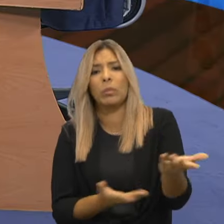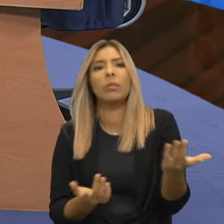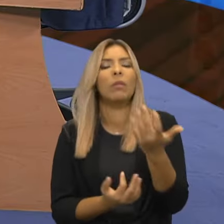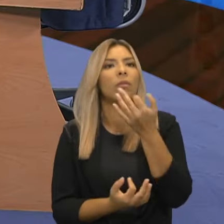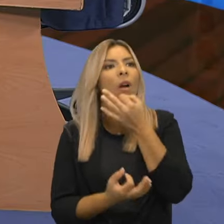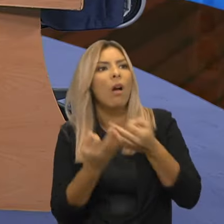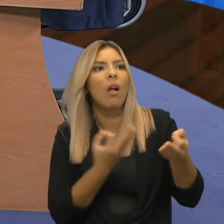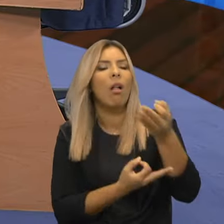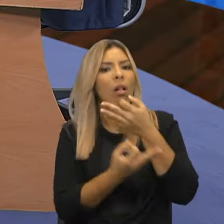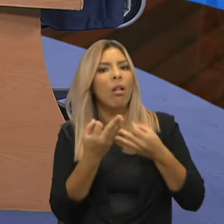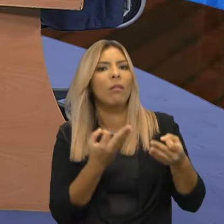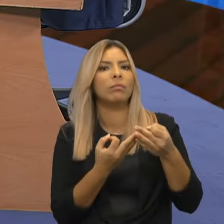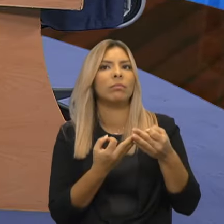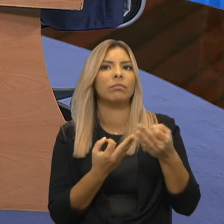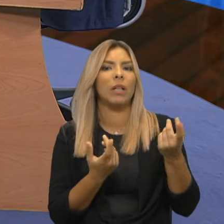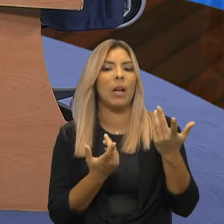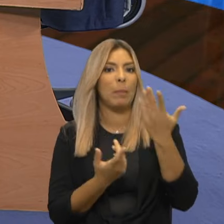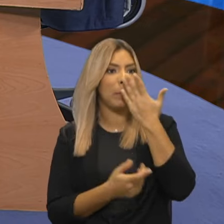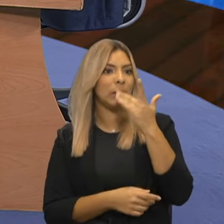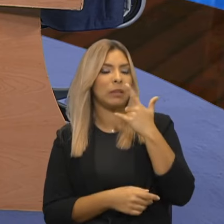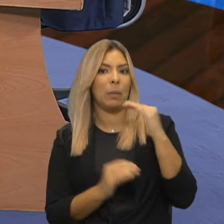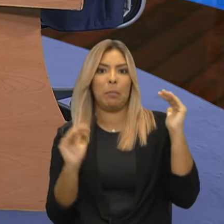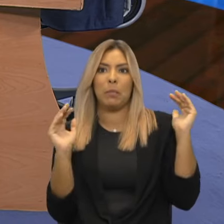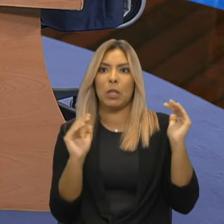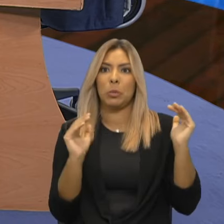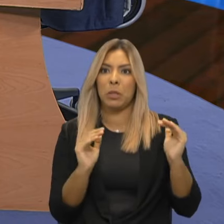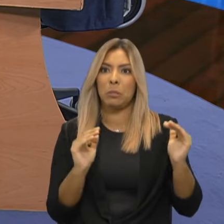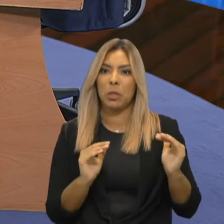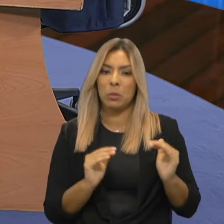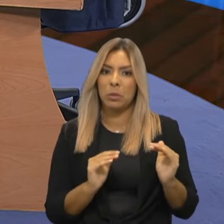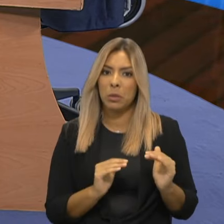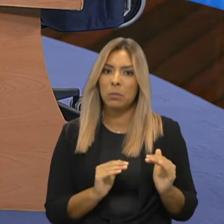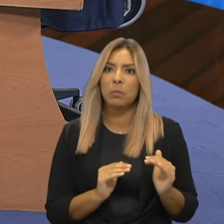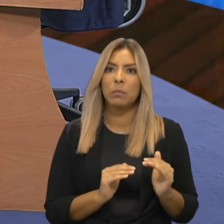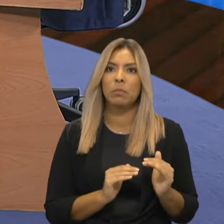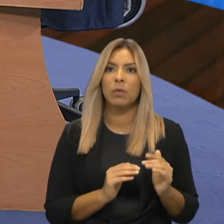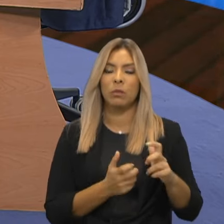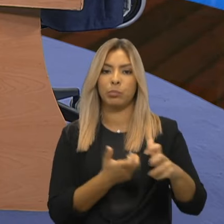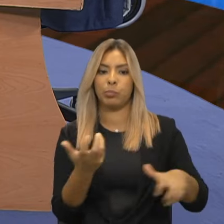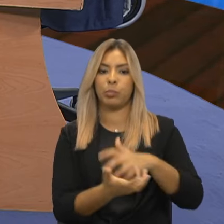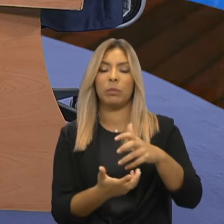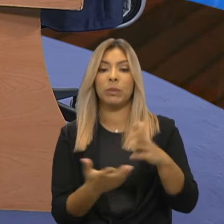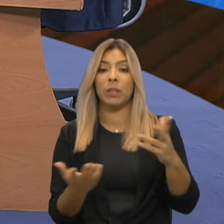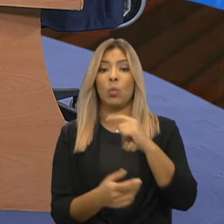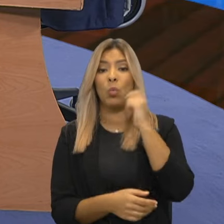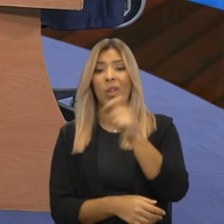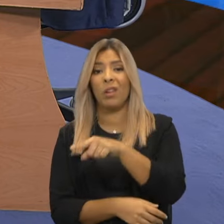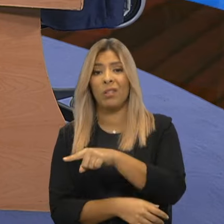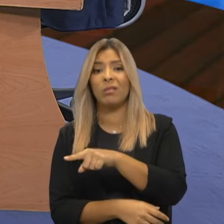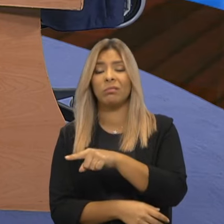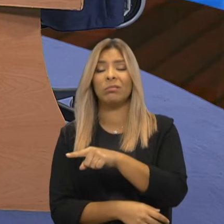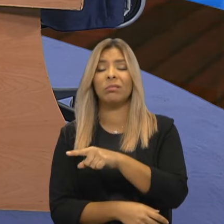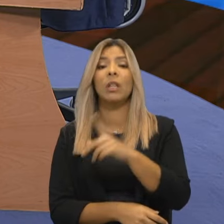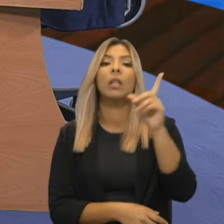fala, é incrível, mas já quase pouco se fala do conflito na Ucrânia e naquilo que está a acontecer. Há